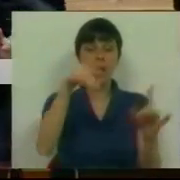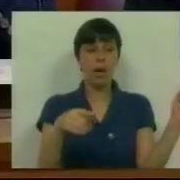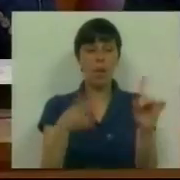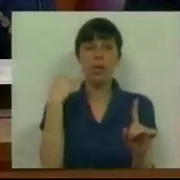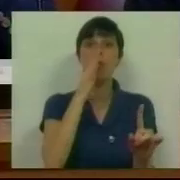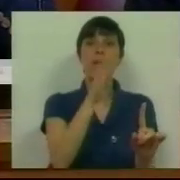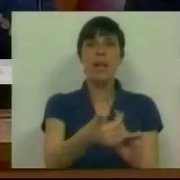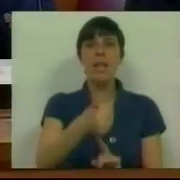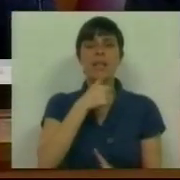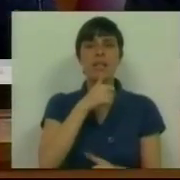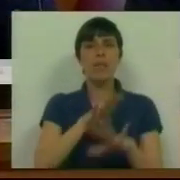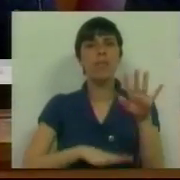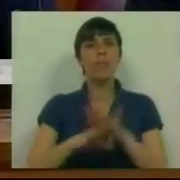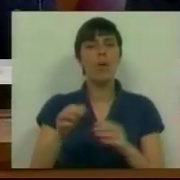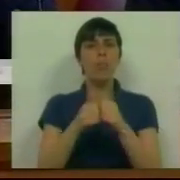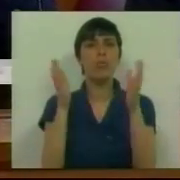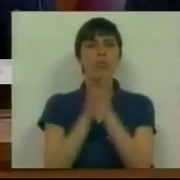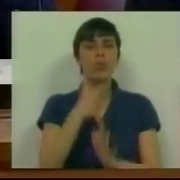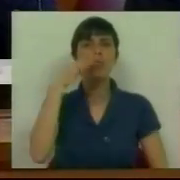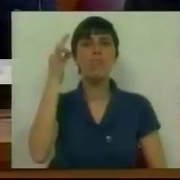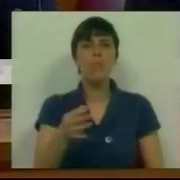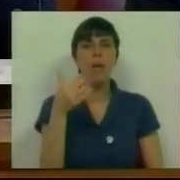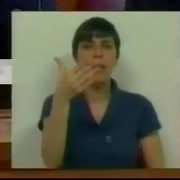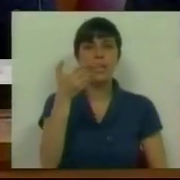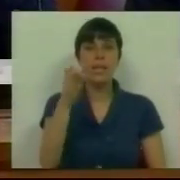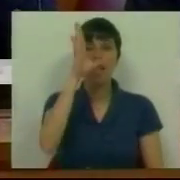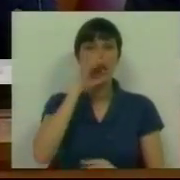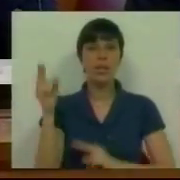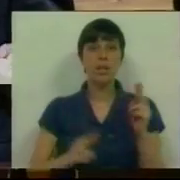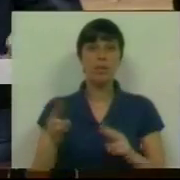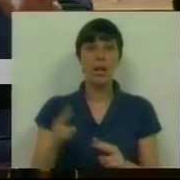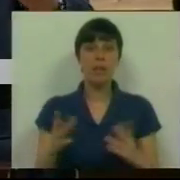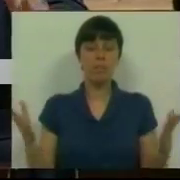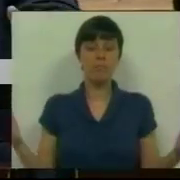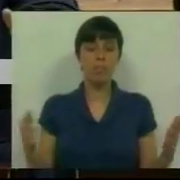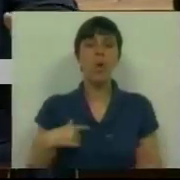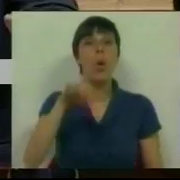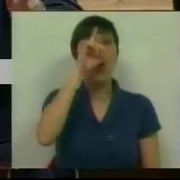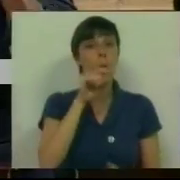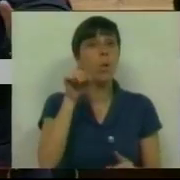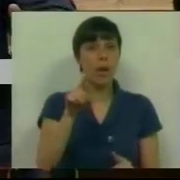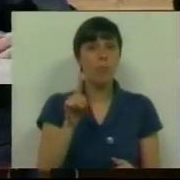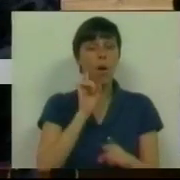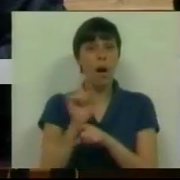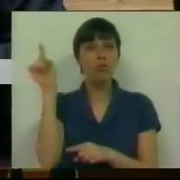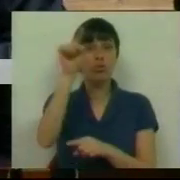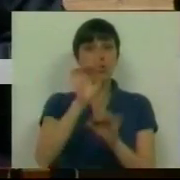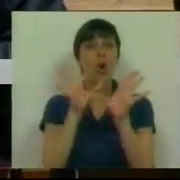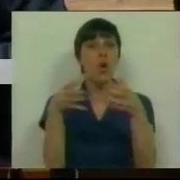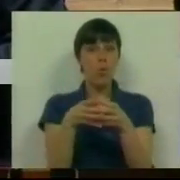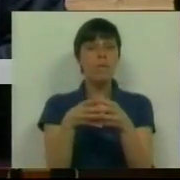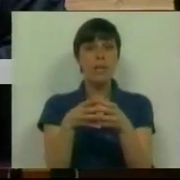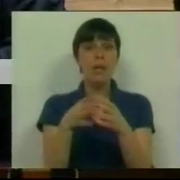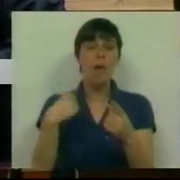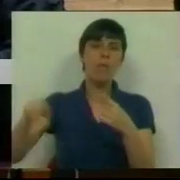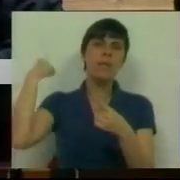República, que a decisão foi tomada por unanimidade dos 17 Ministros das Finanças. Ora, eu lembro-a porque esteve lá na Comissão